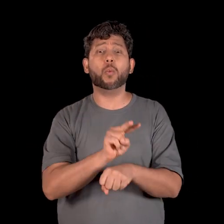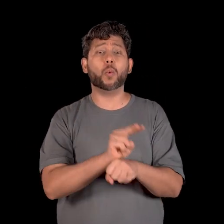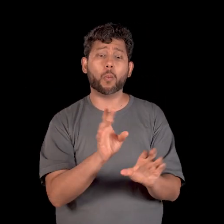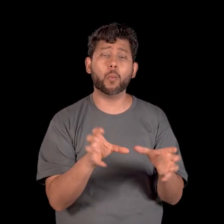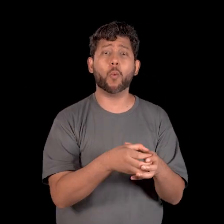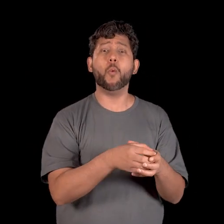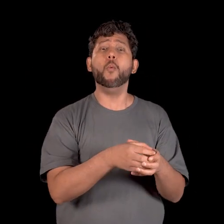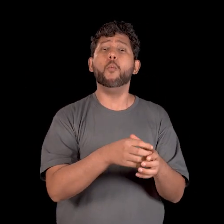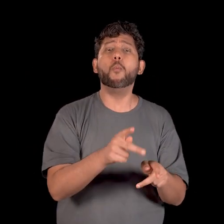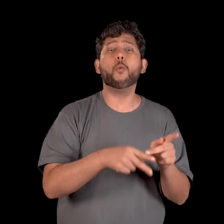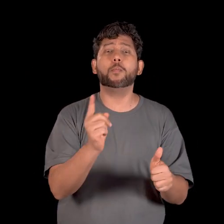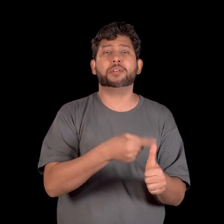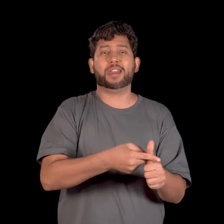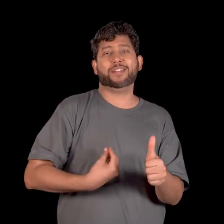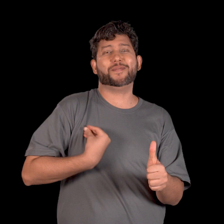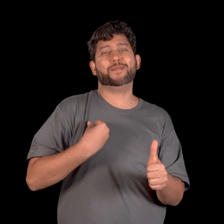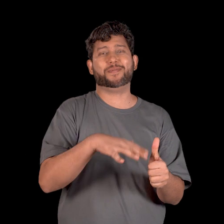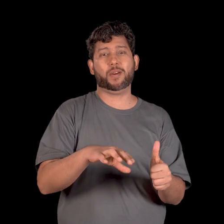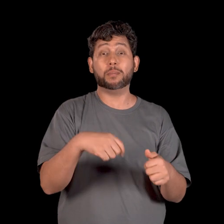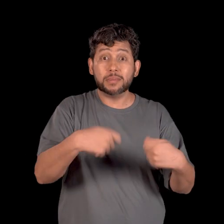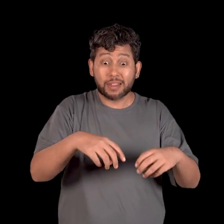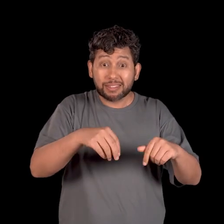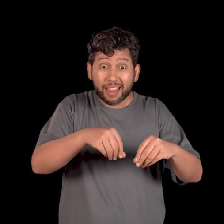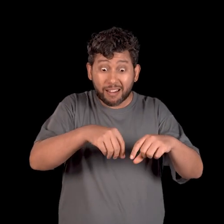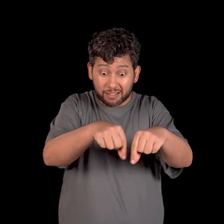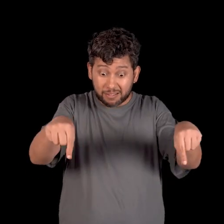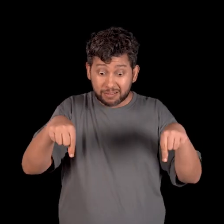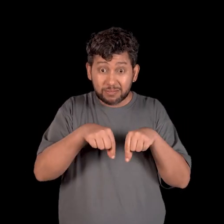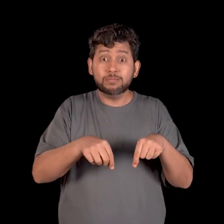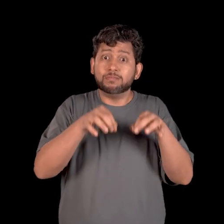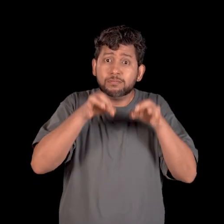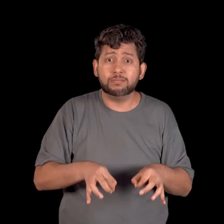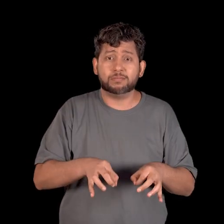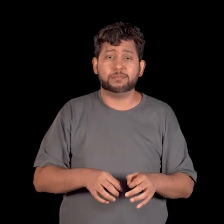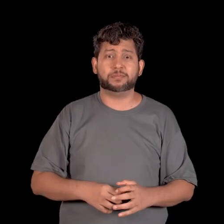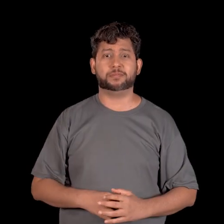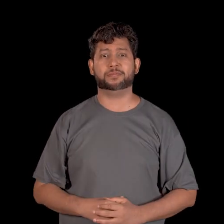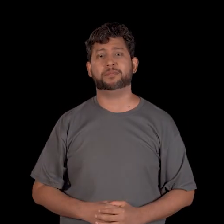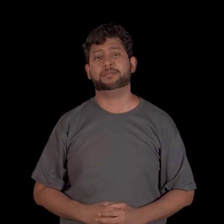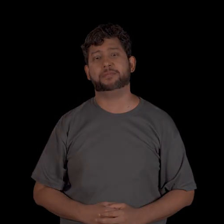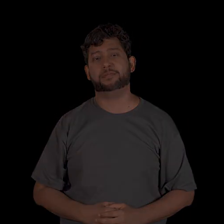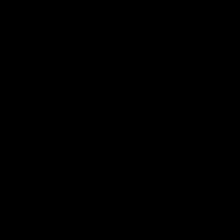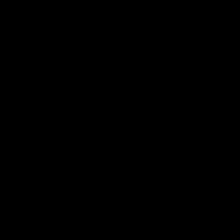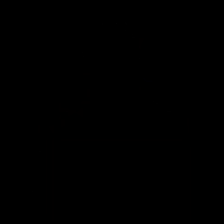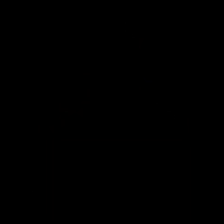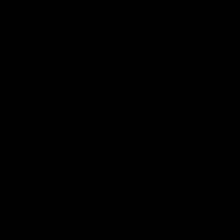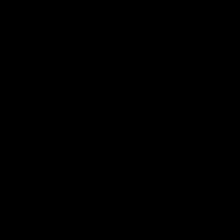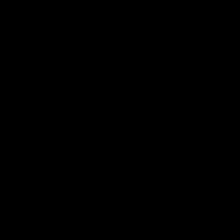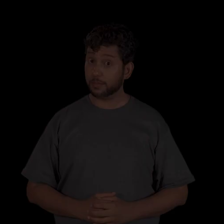meio ambiente, sobretudo, à proteção dos direitos dos povos originários, defendendo a demarcação das terras